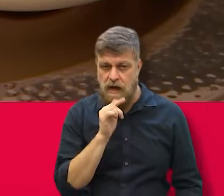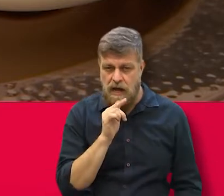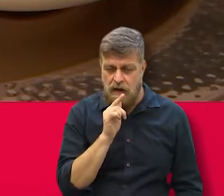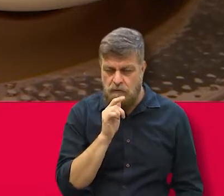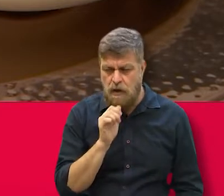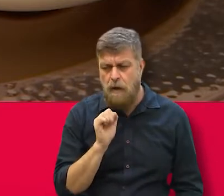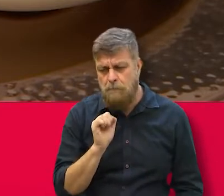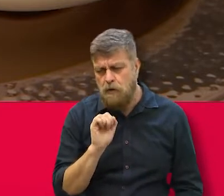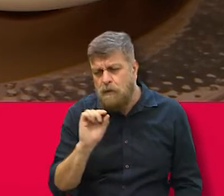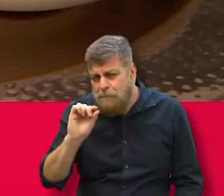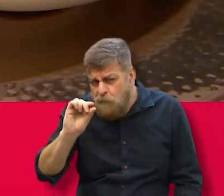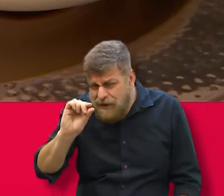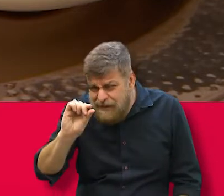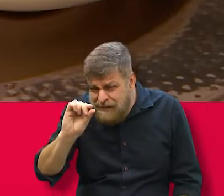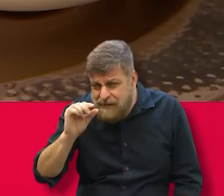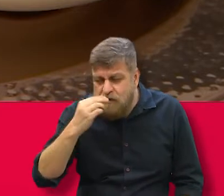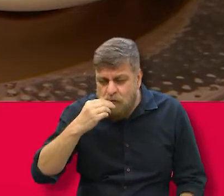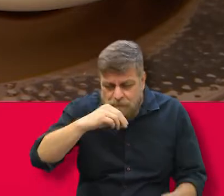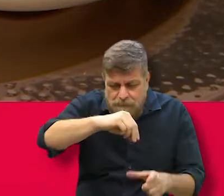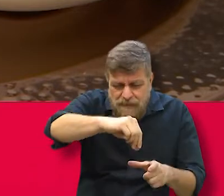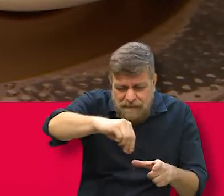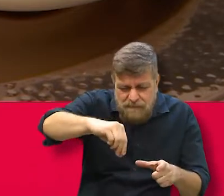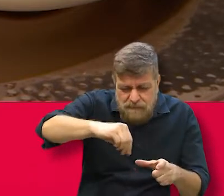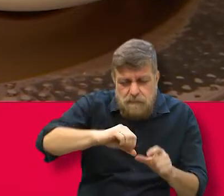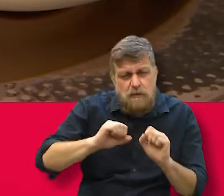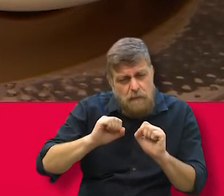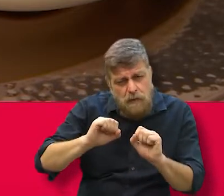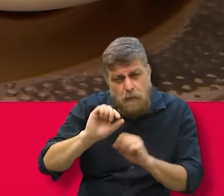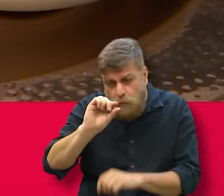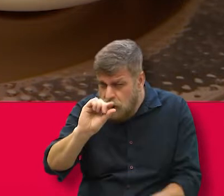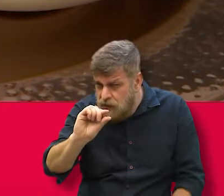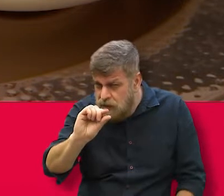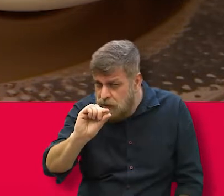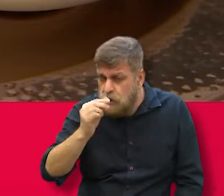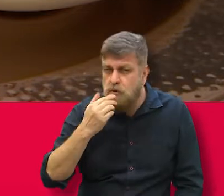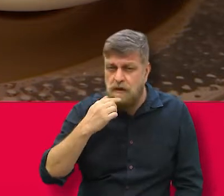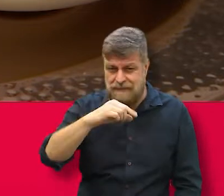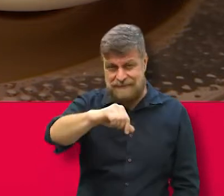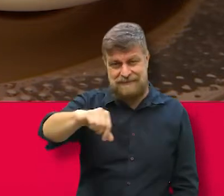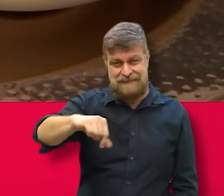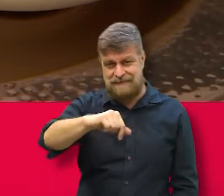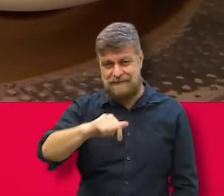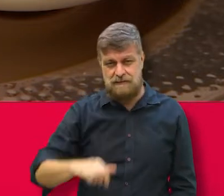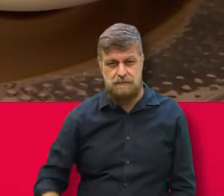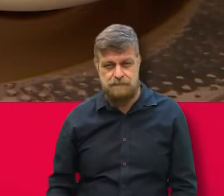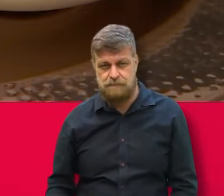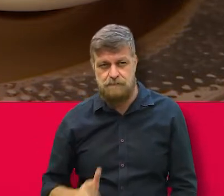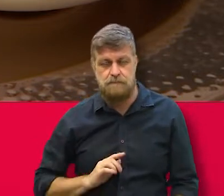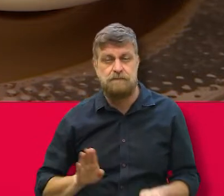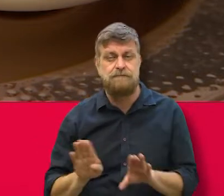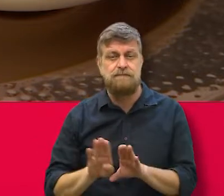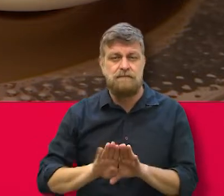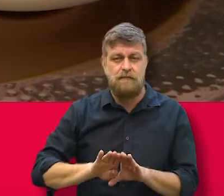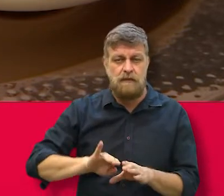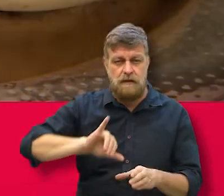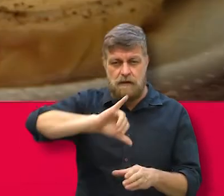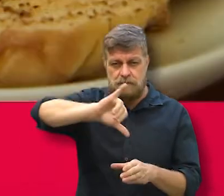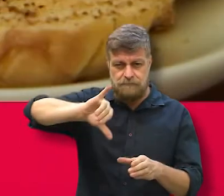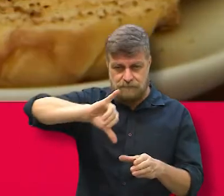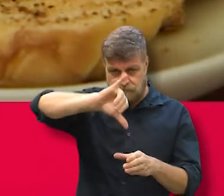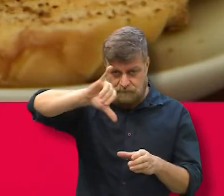a água? Não, até põe um pouquinho na hora que tá fazendo, põe. Pode colocar. É. Não precisa colocar azeite também,